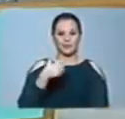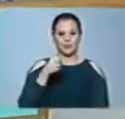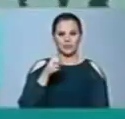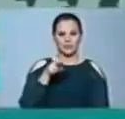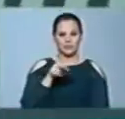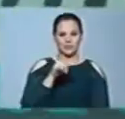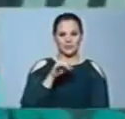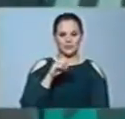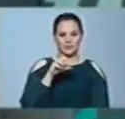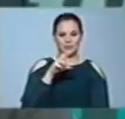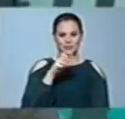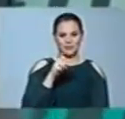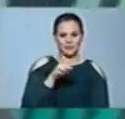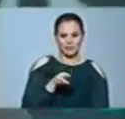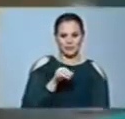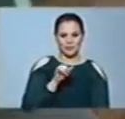no